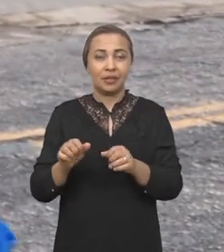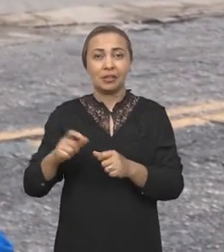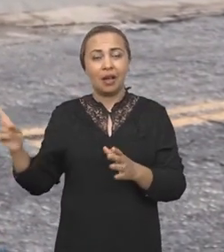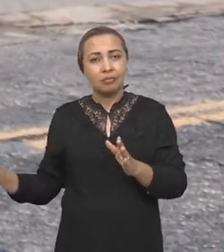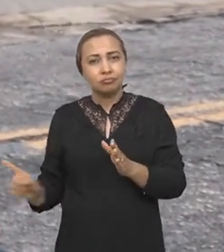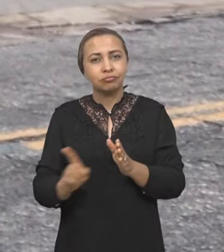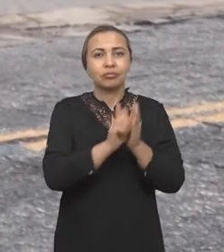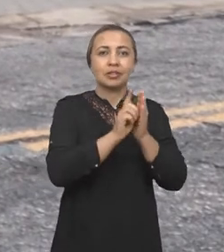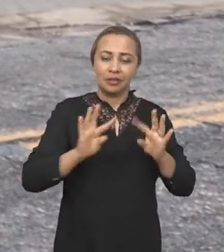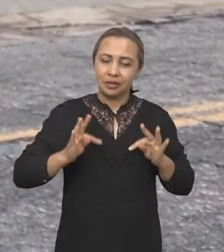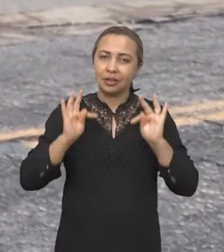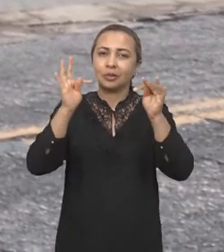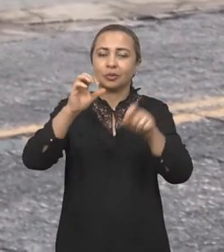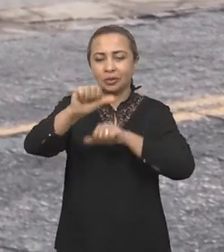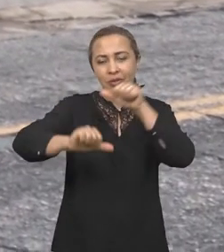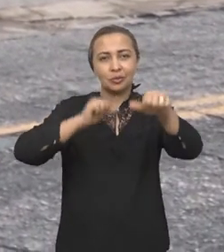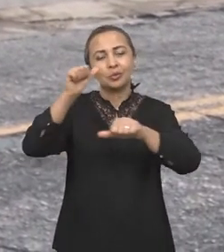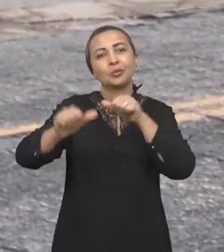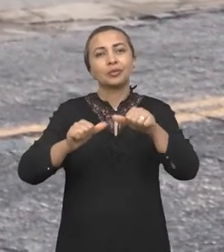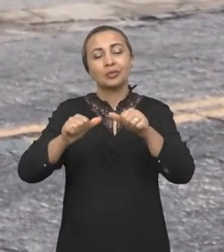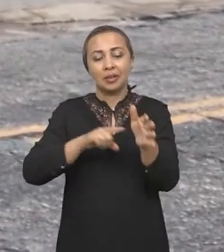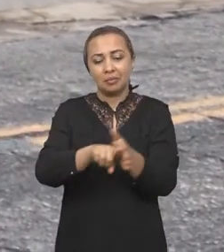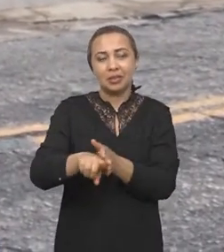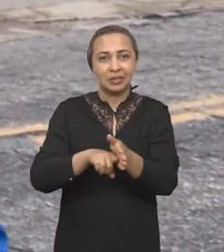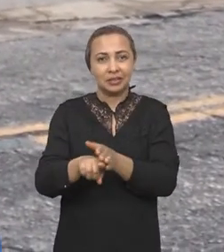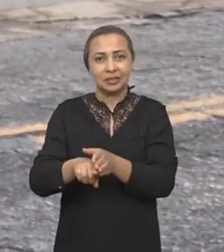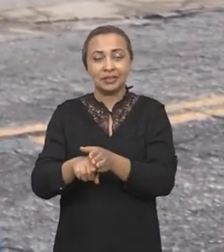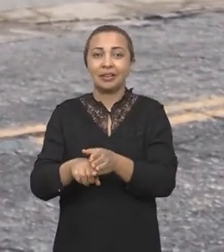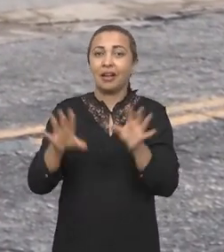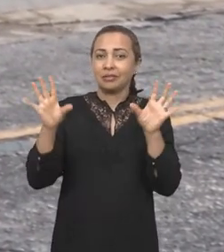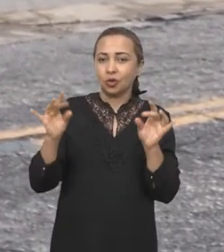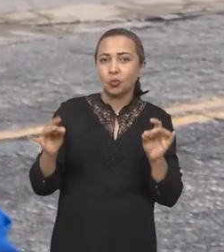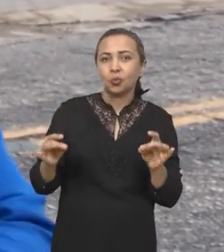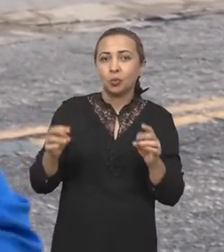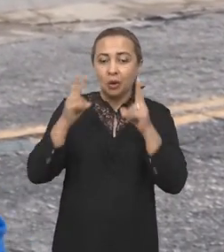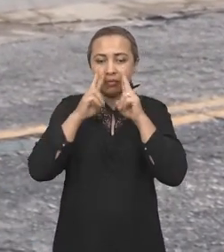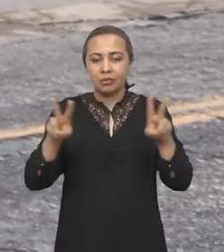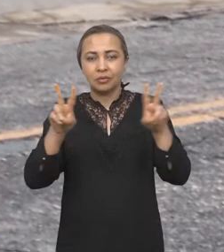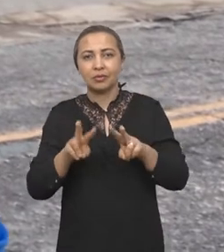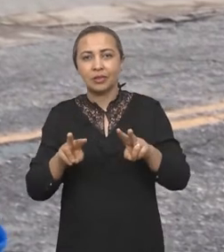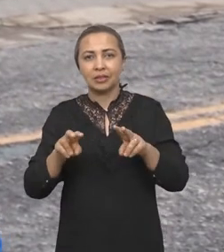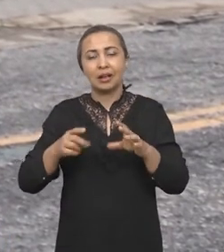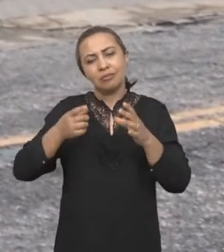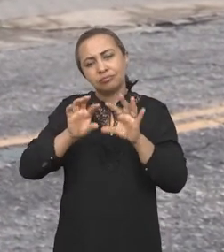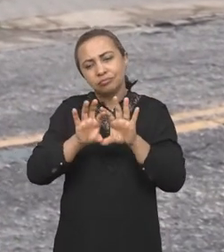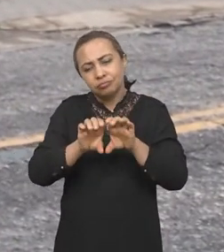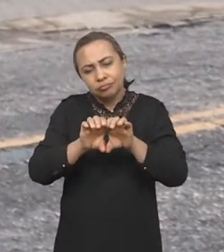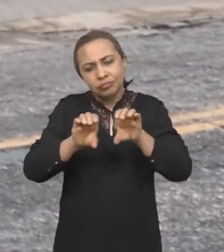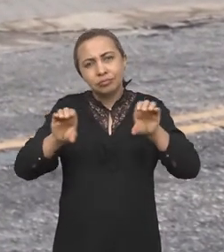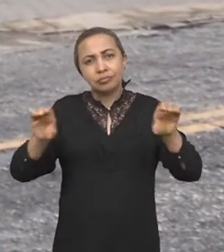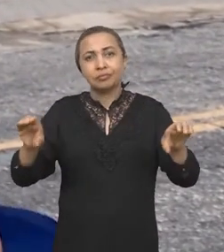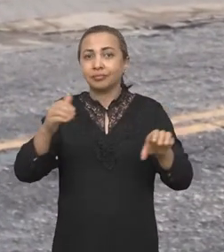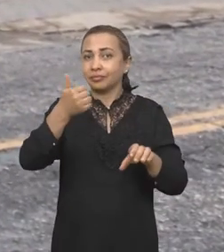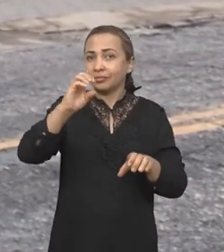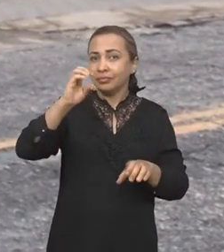instalação da tecnologia desenvolvida na pesquisa. Sensores serão instalados em 100 metros de gasodutos da